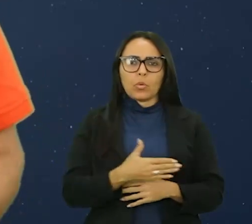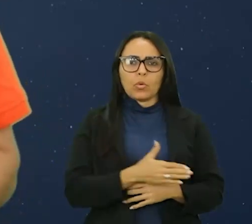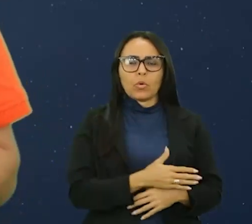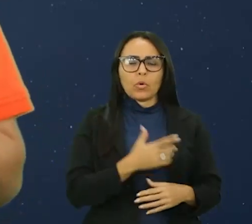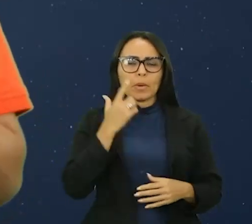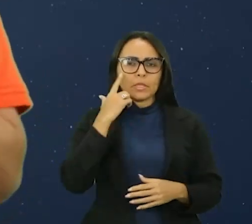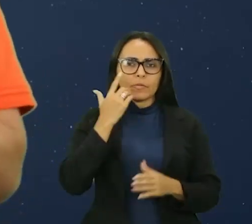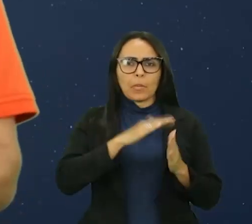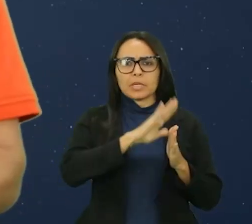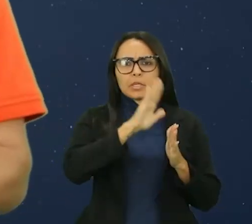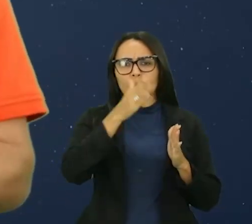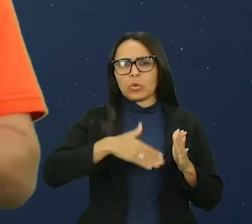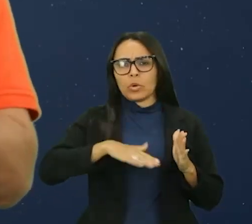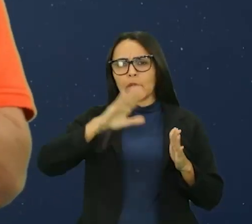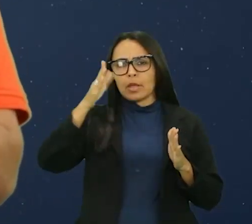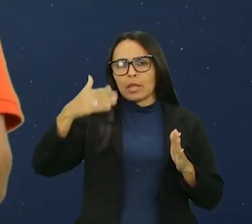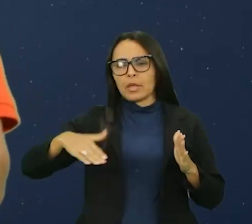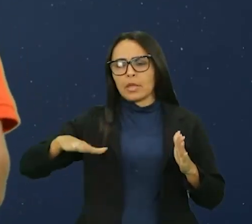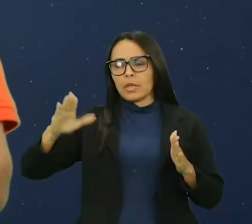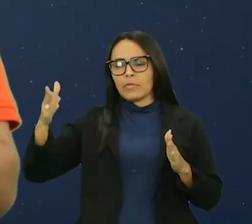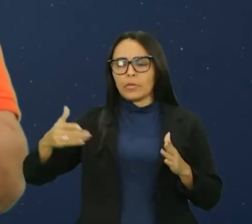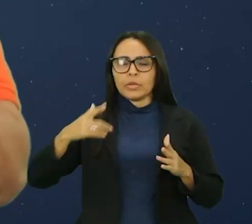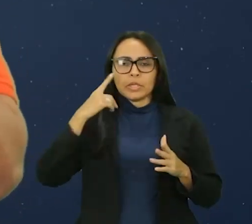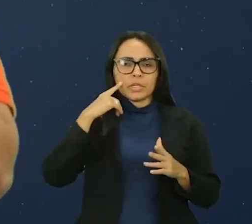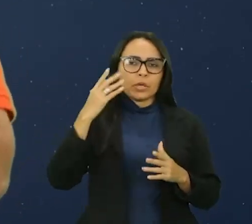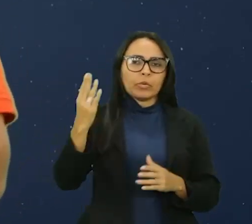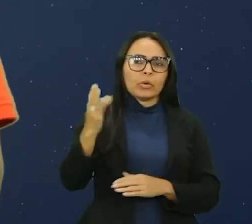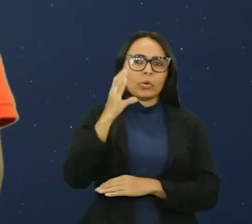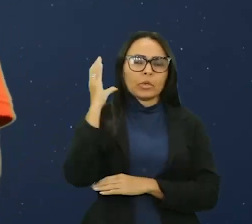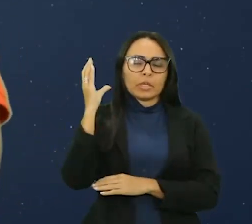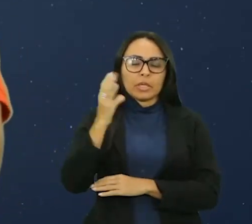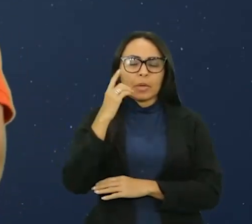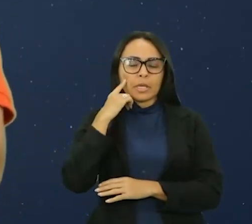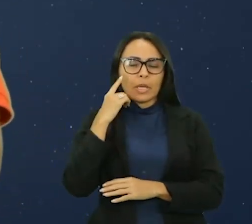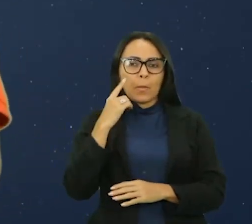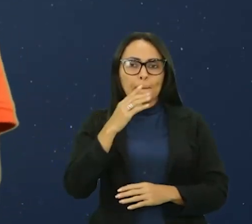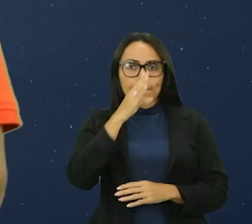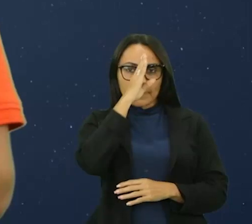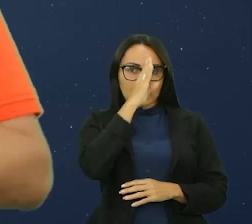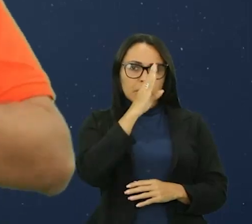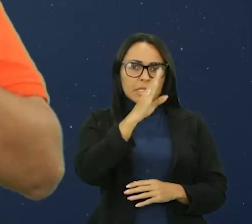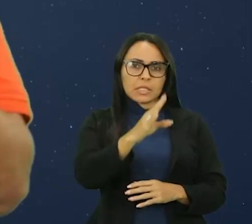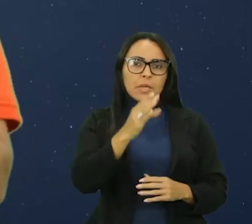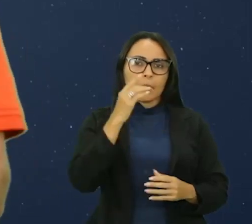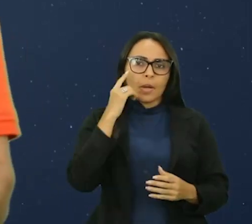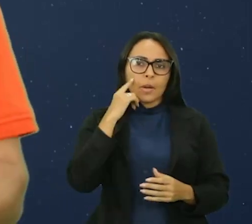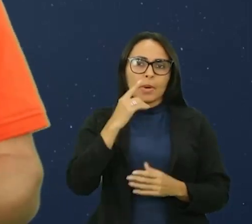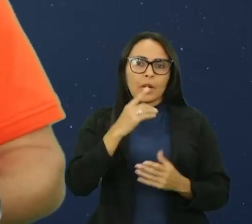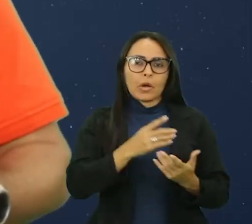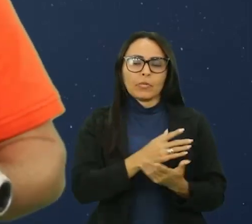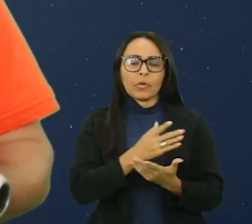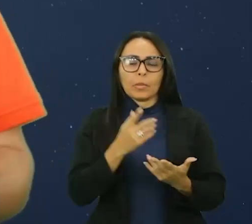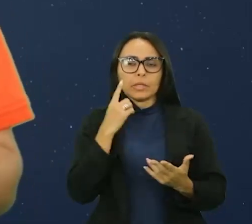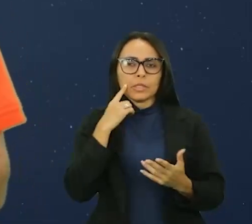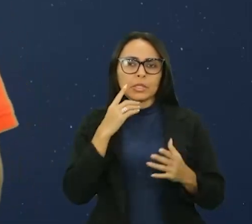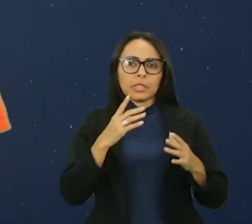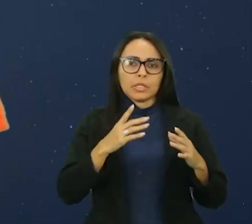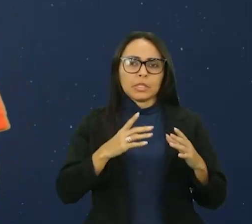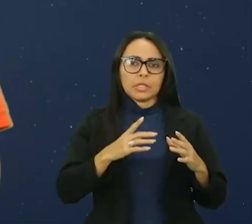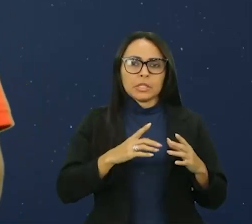do relevo, perceba que o clima é um dos principais agentes de formação